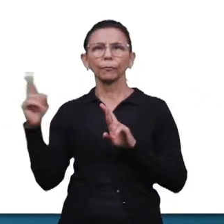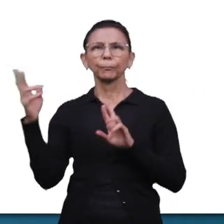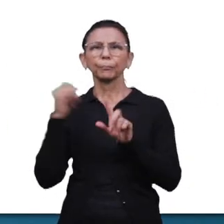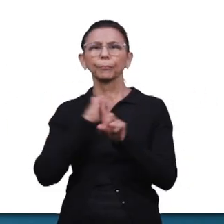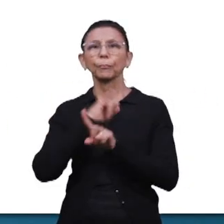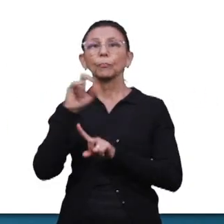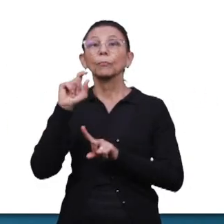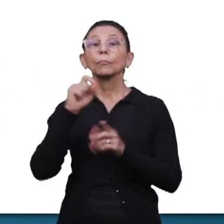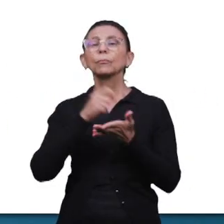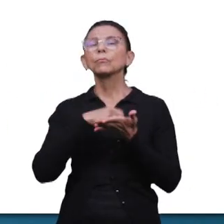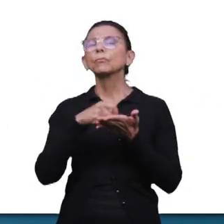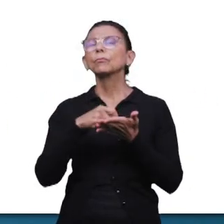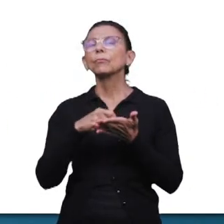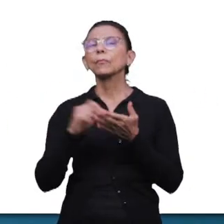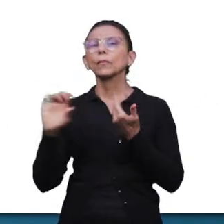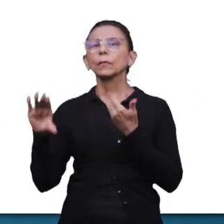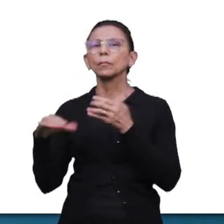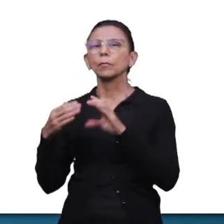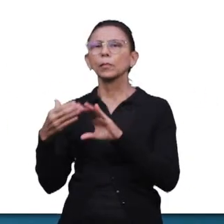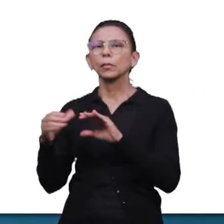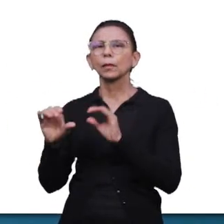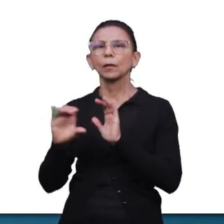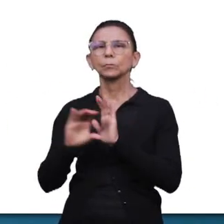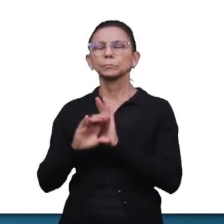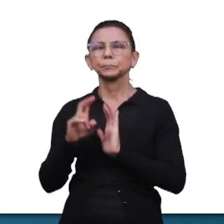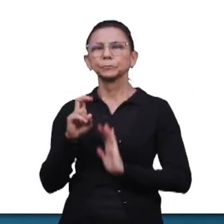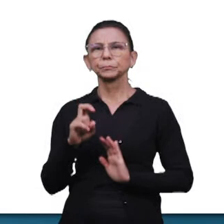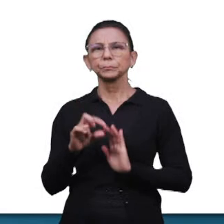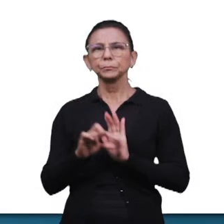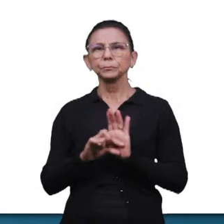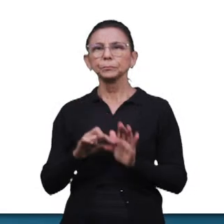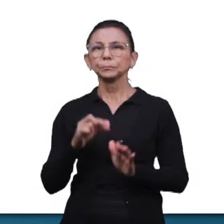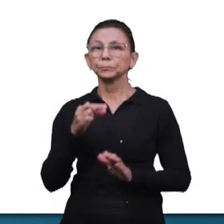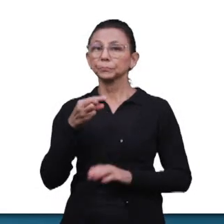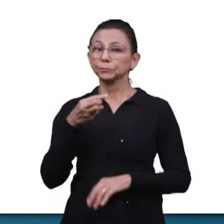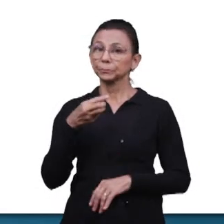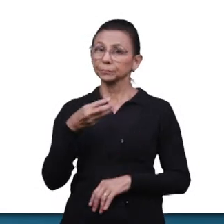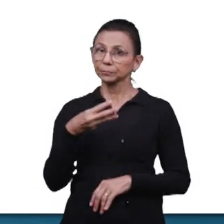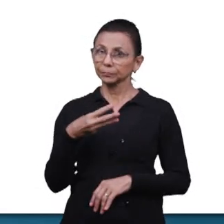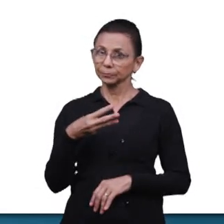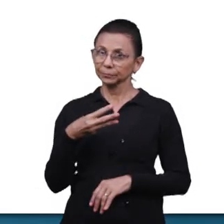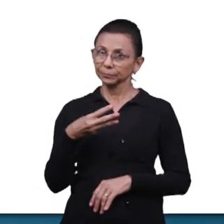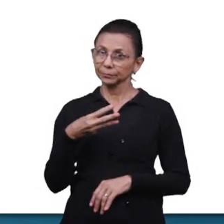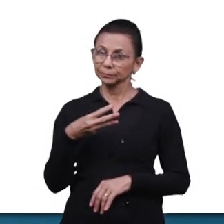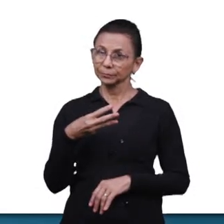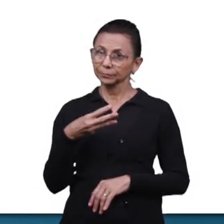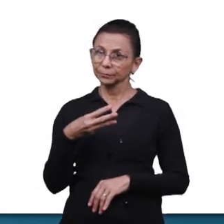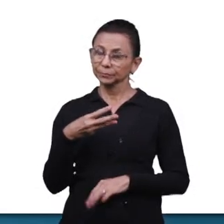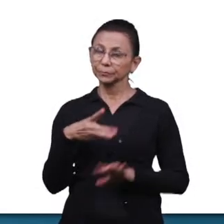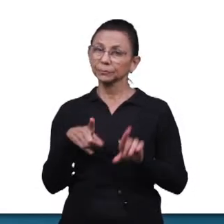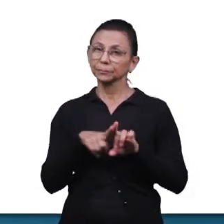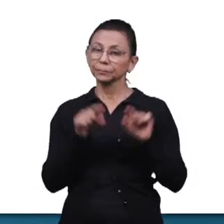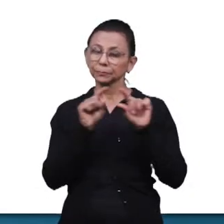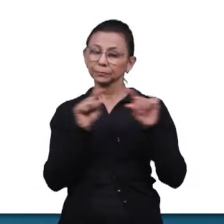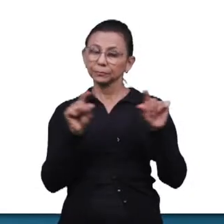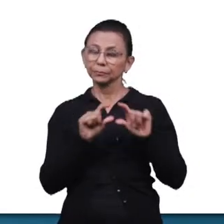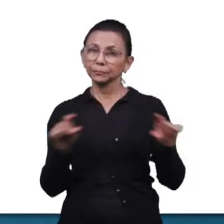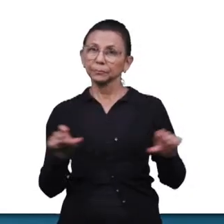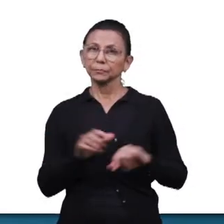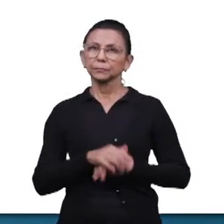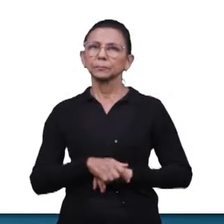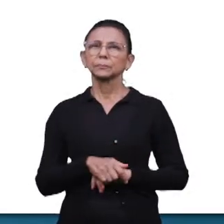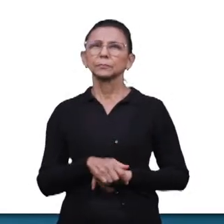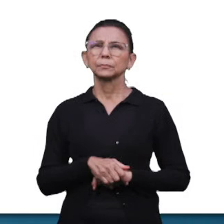com o que está escrito em Cantares capítulo 5, verso 3 agora, e nas expressões, letra